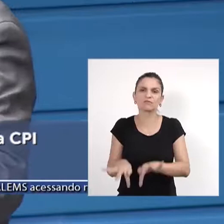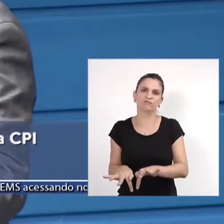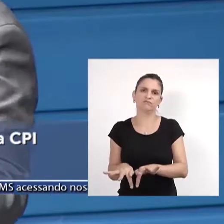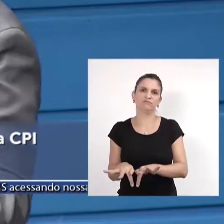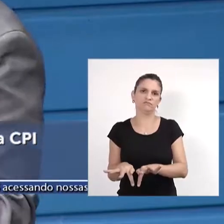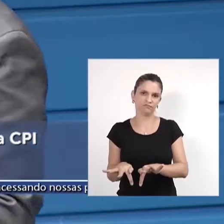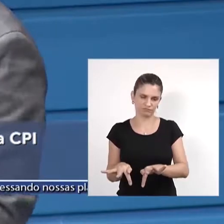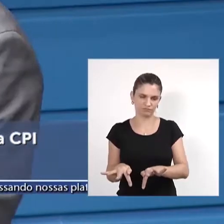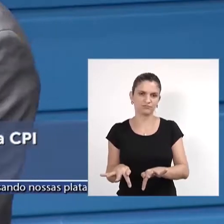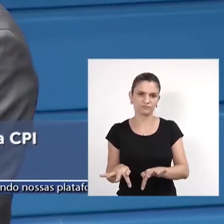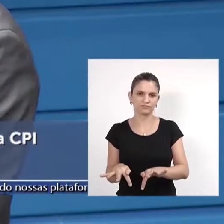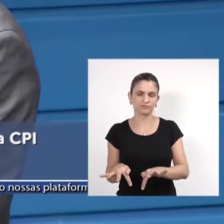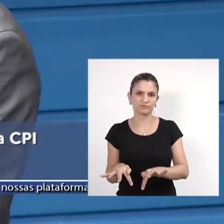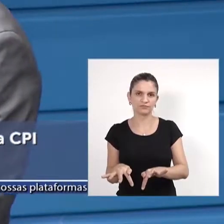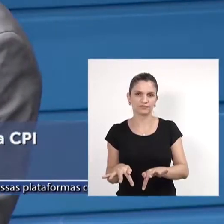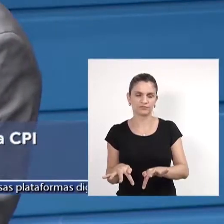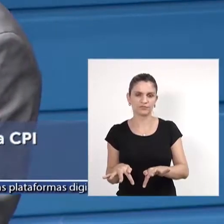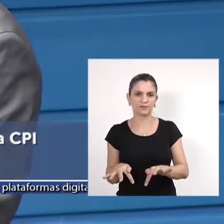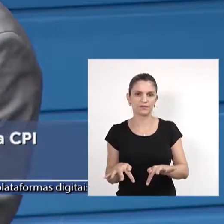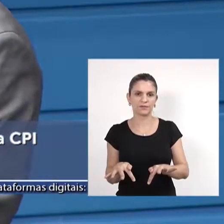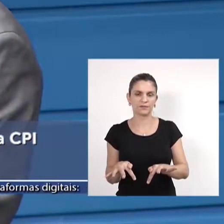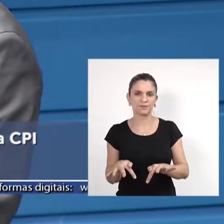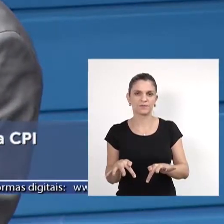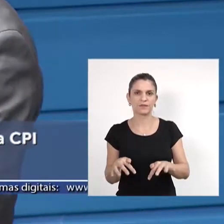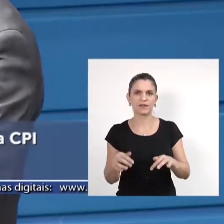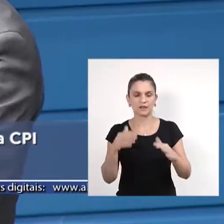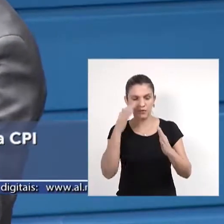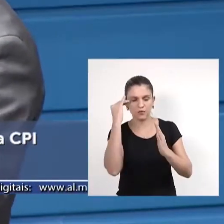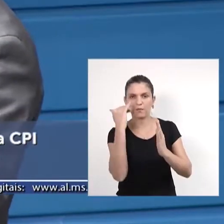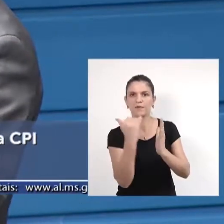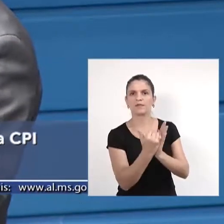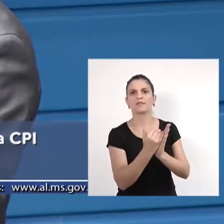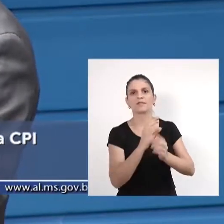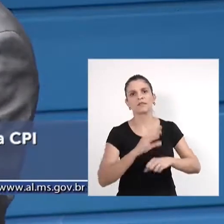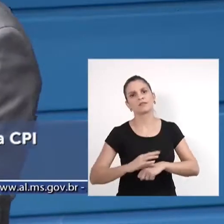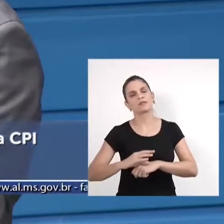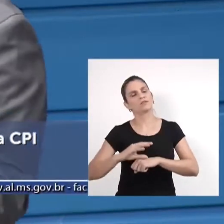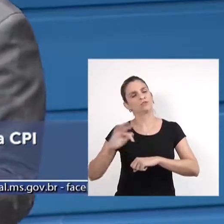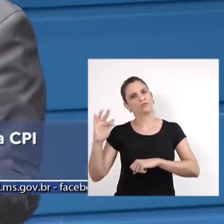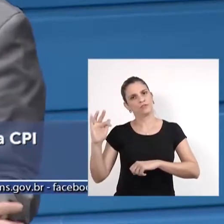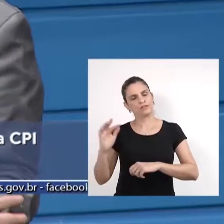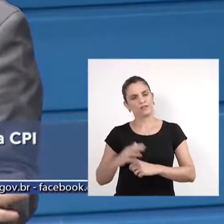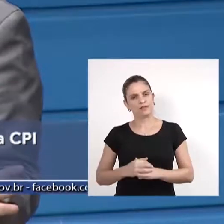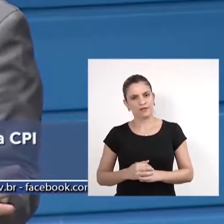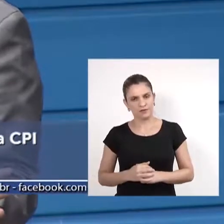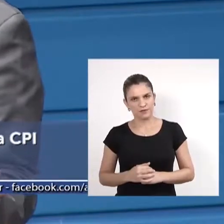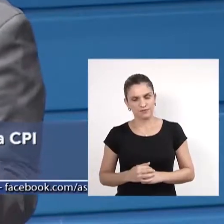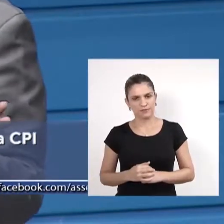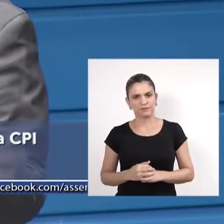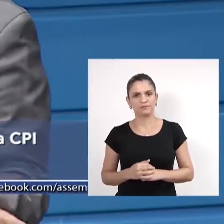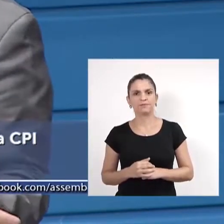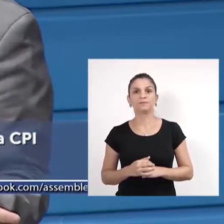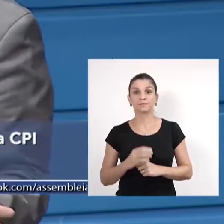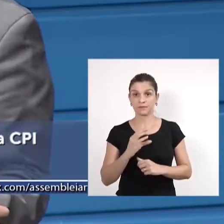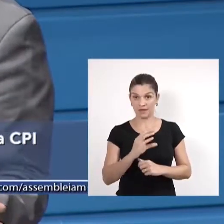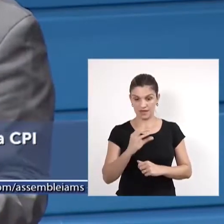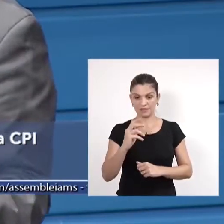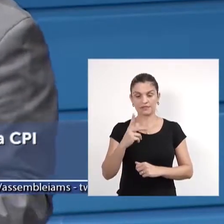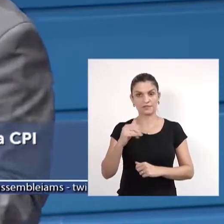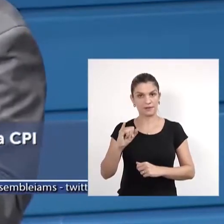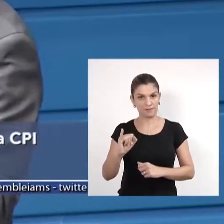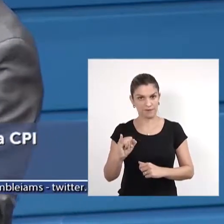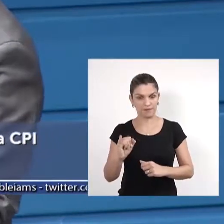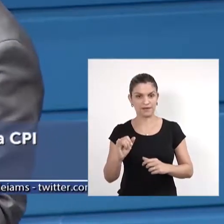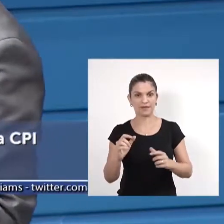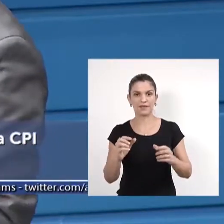de predicados exigidos pela Constituição Federal. A formação dessa CPI, a resposta clara e evidente